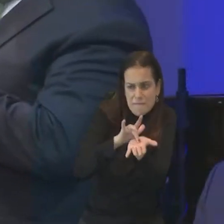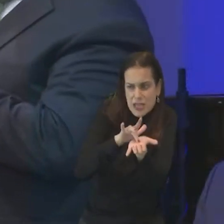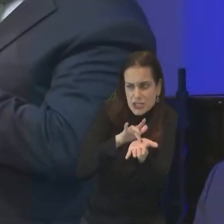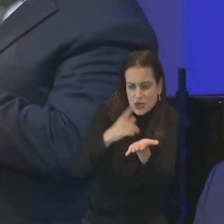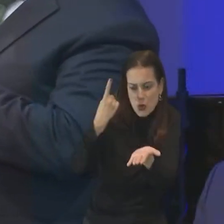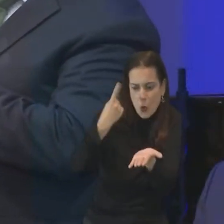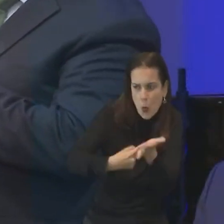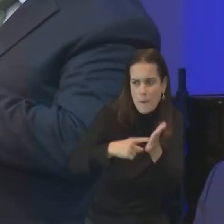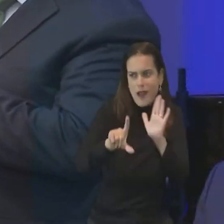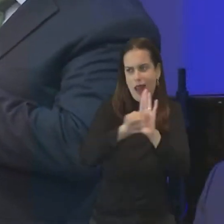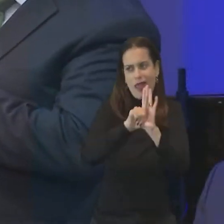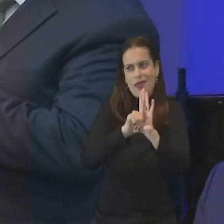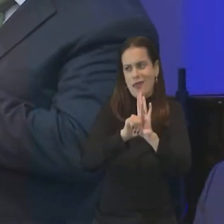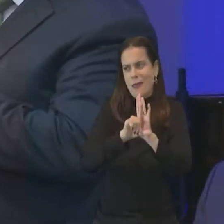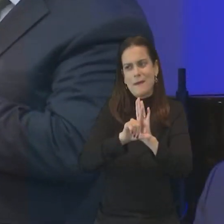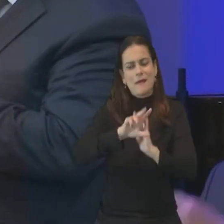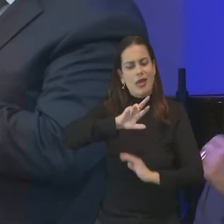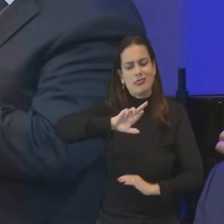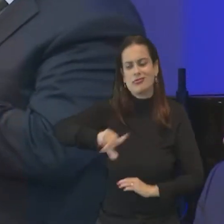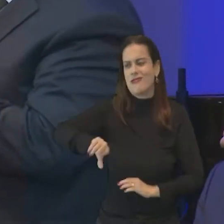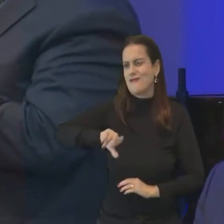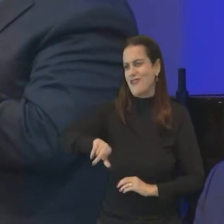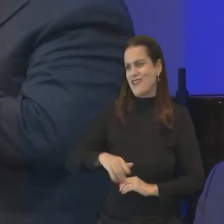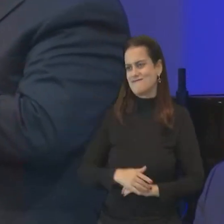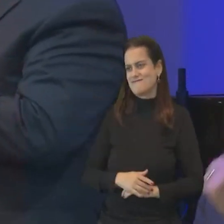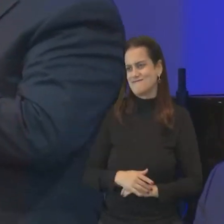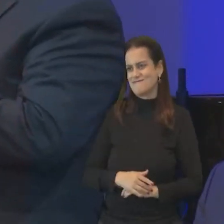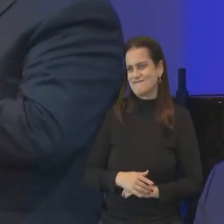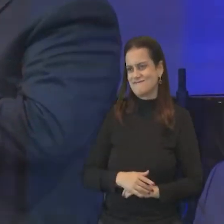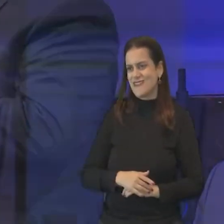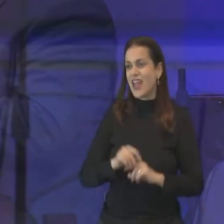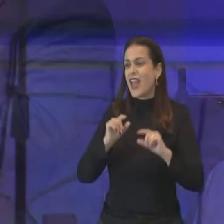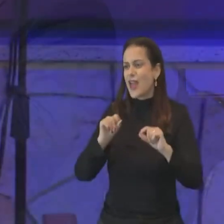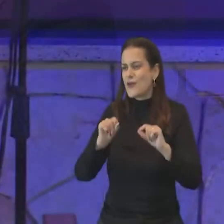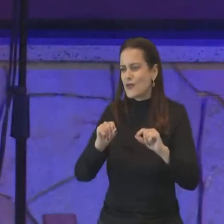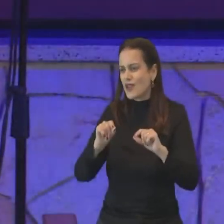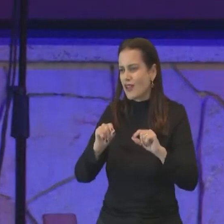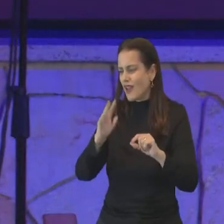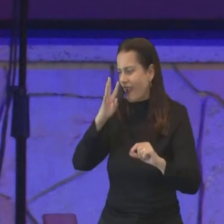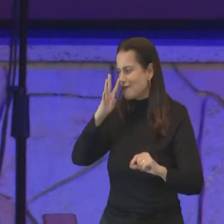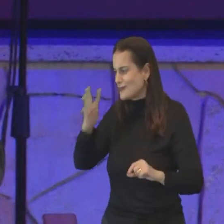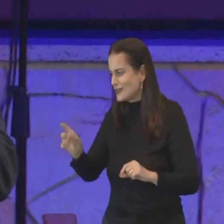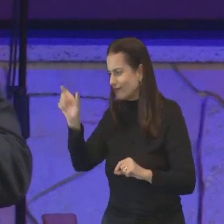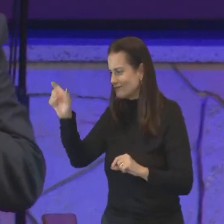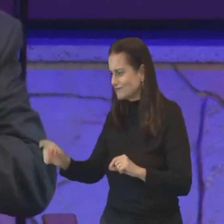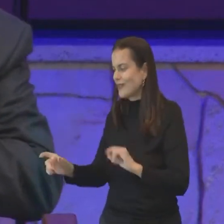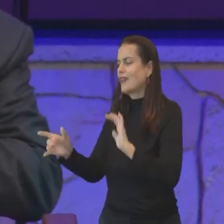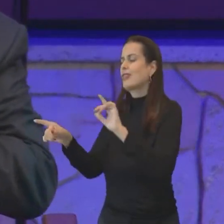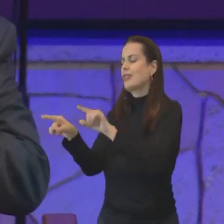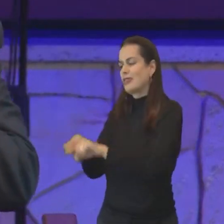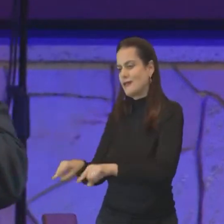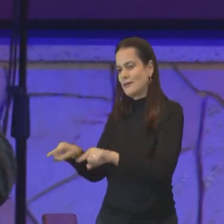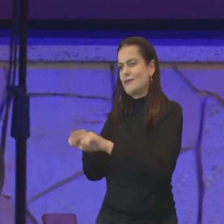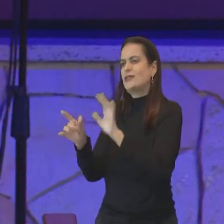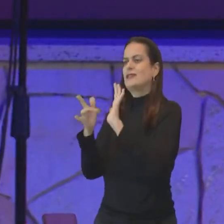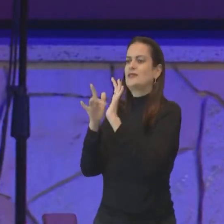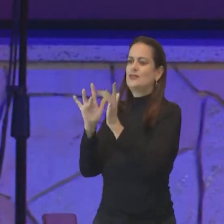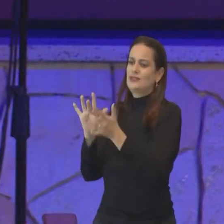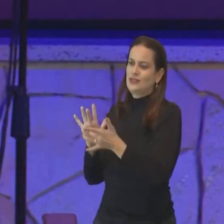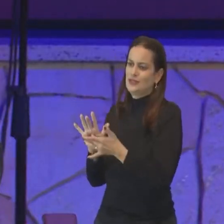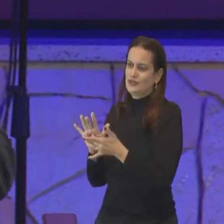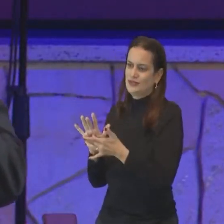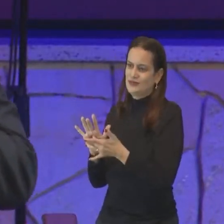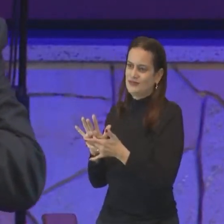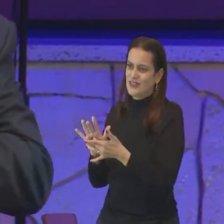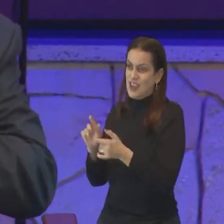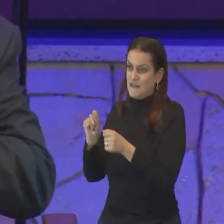que houvesse purificação no meio do povo. Não, eles estavam fazendo isso, tentando